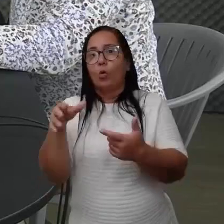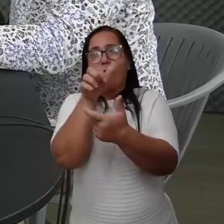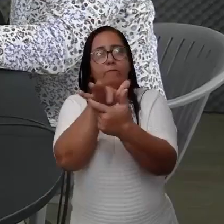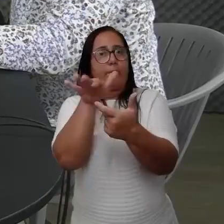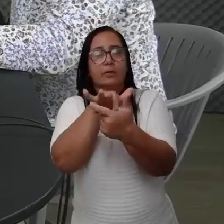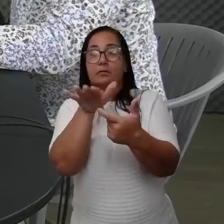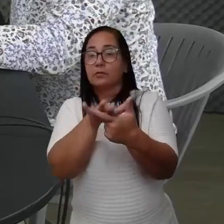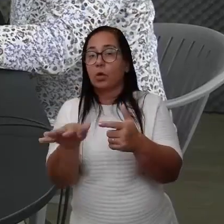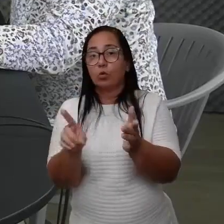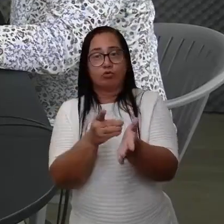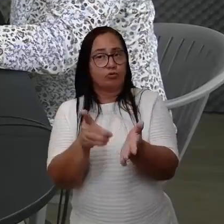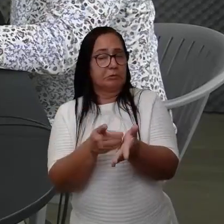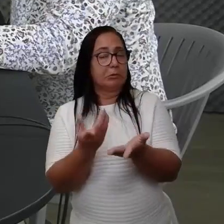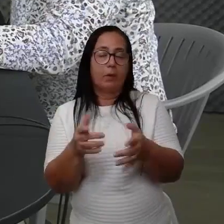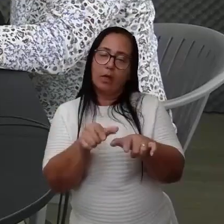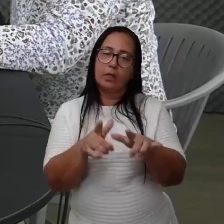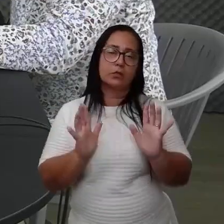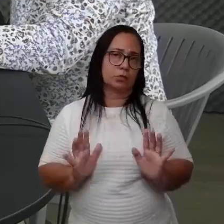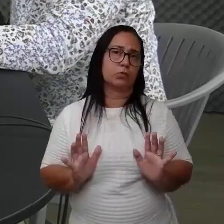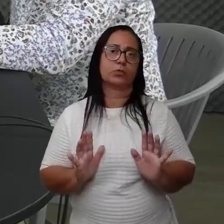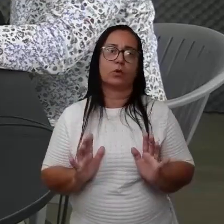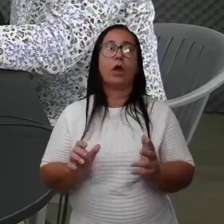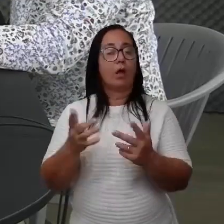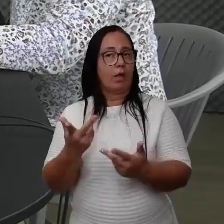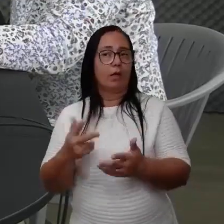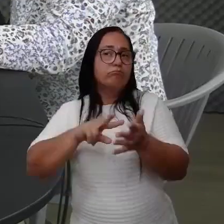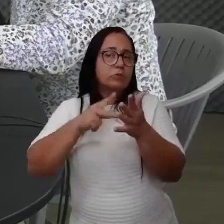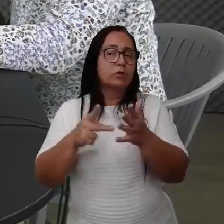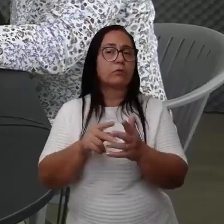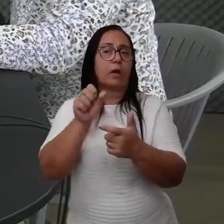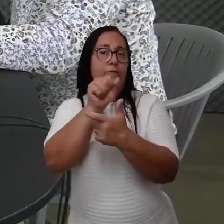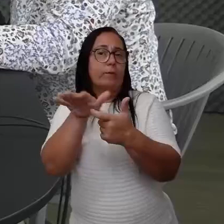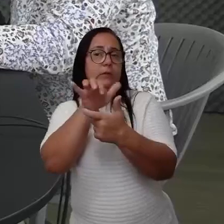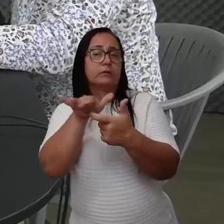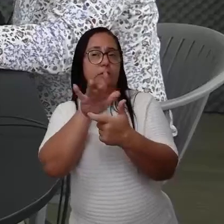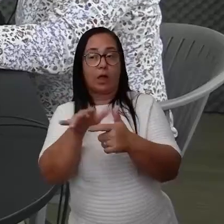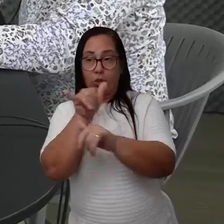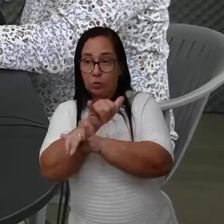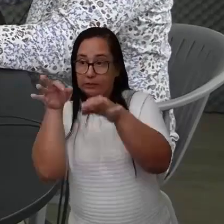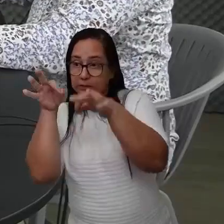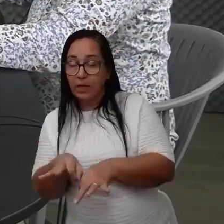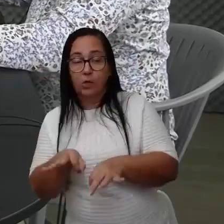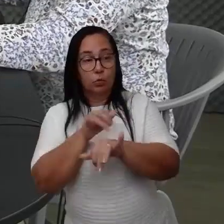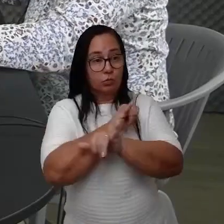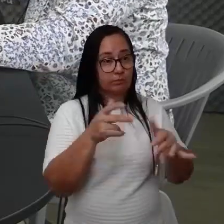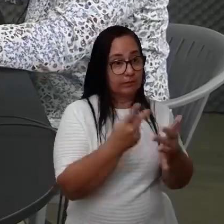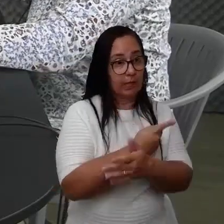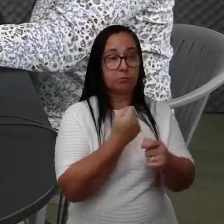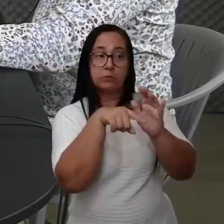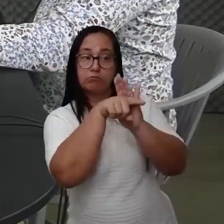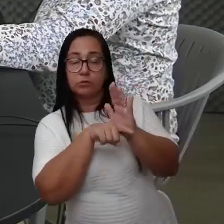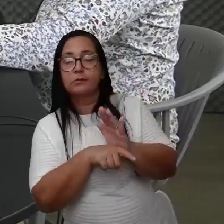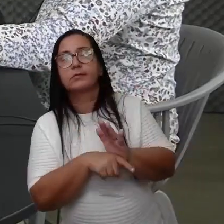que a gente pode chamar. É isso, eu acho que é alfabetizar digitalmente, é o Sim. que é notícia, o que não é notícia, o que vale checar,